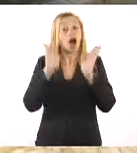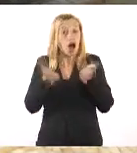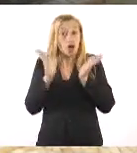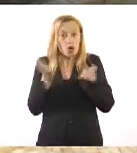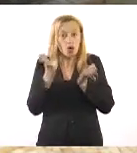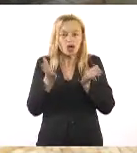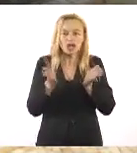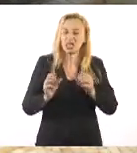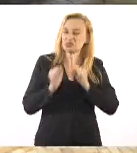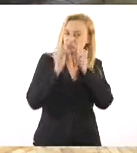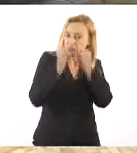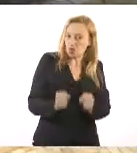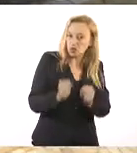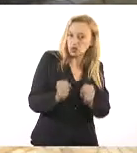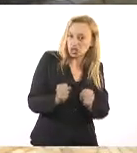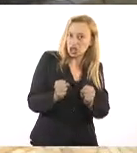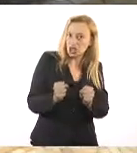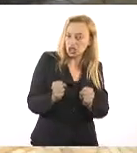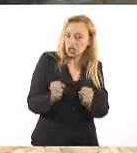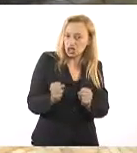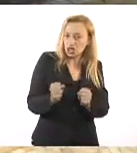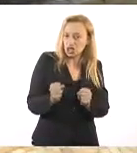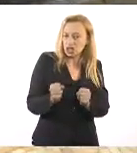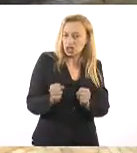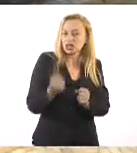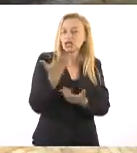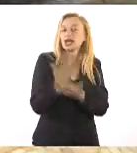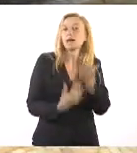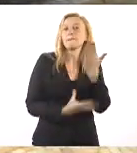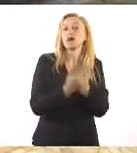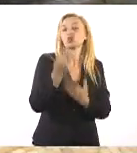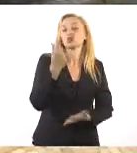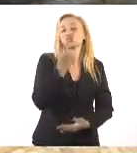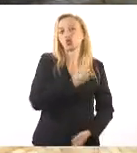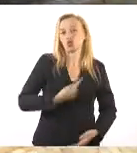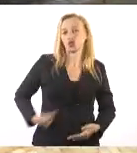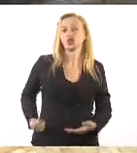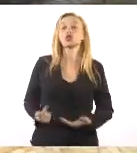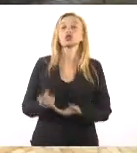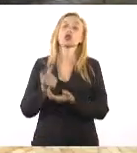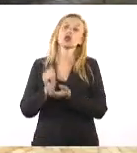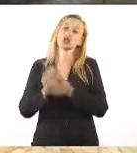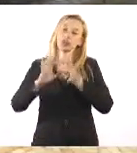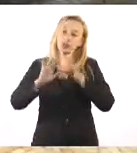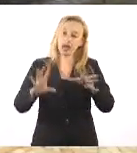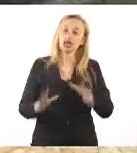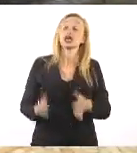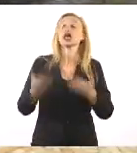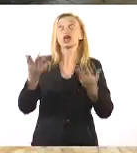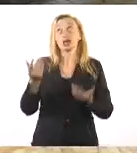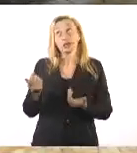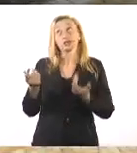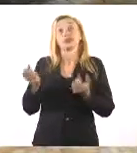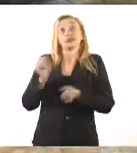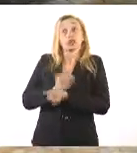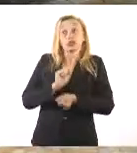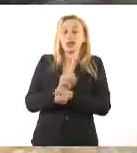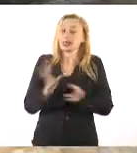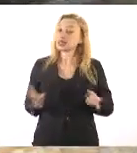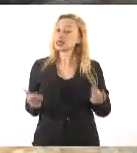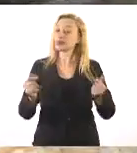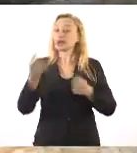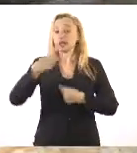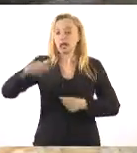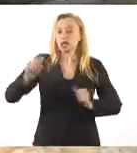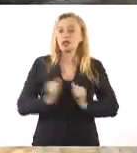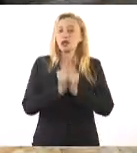esse poder de sancionar está nas mãos do governador. E eu espero ter a sensibilidade dele para juntos